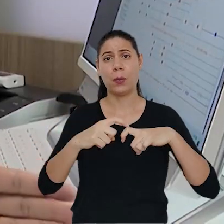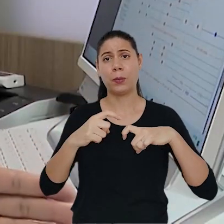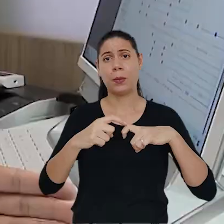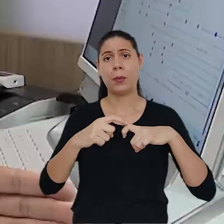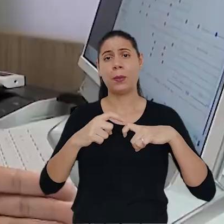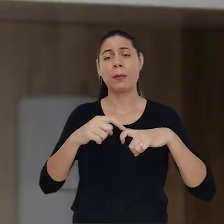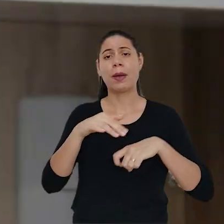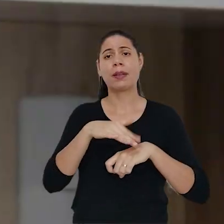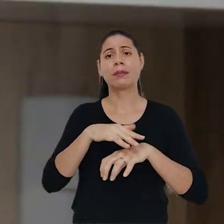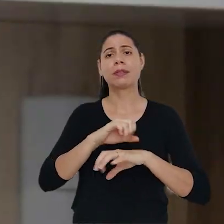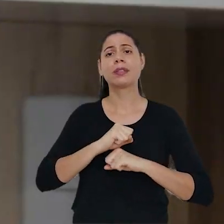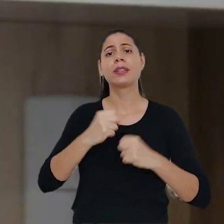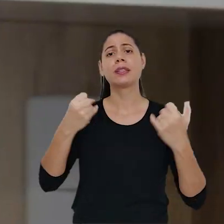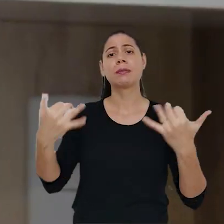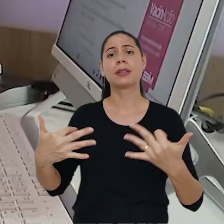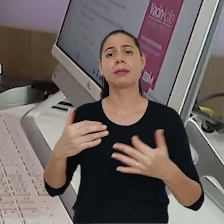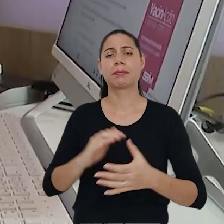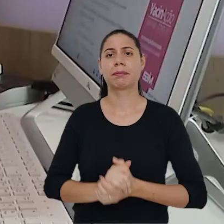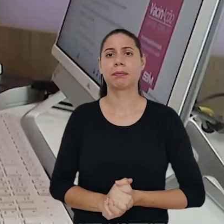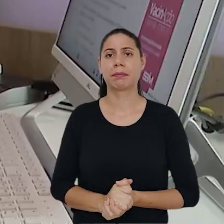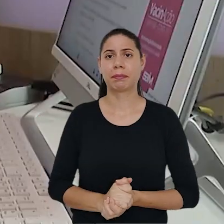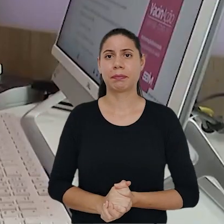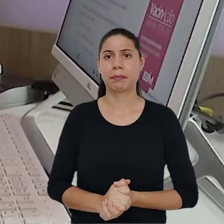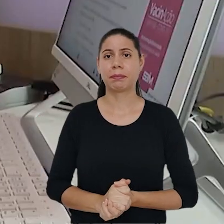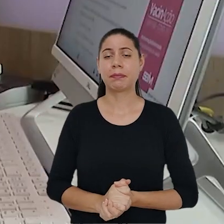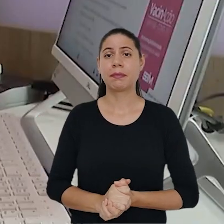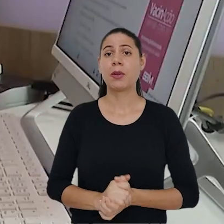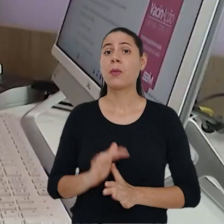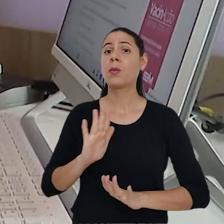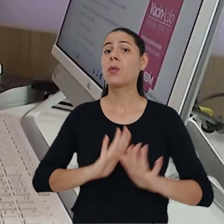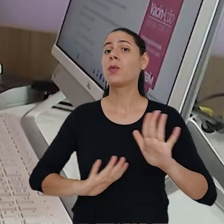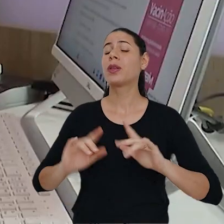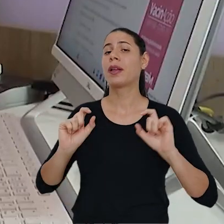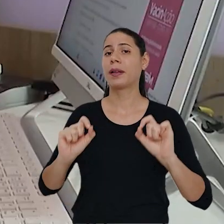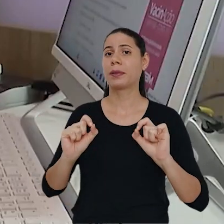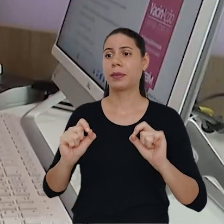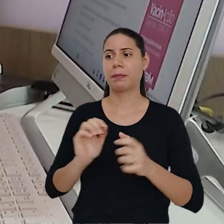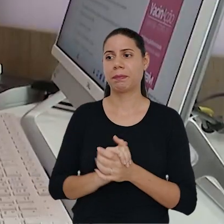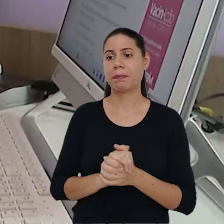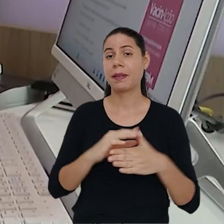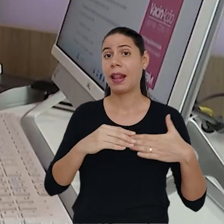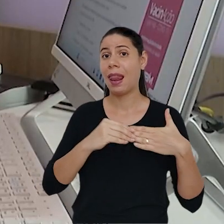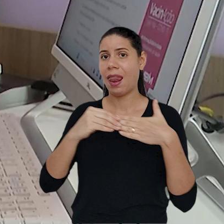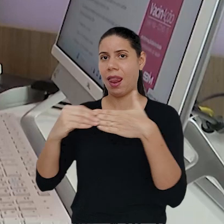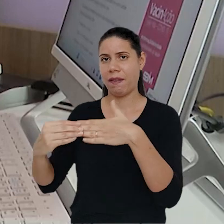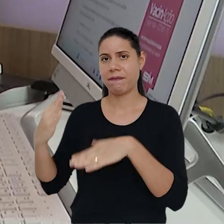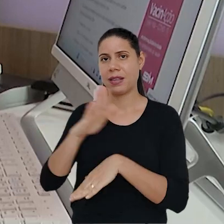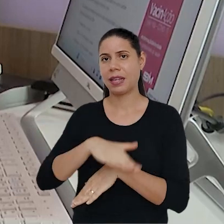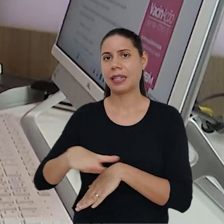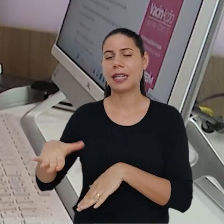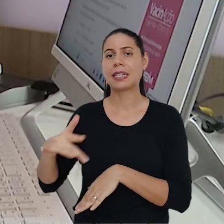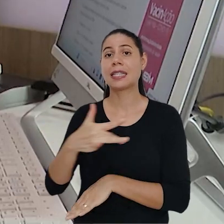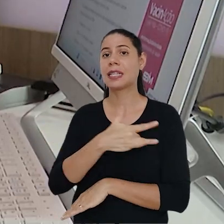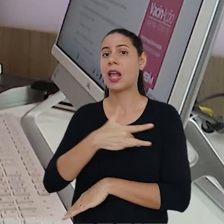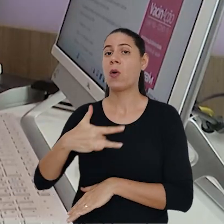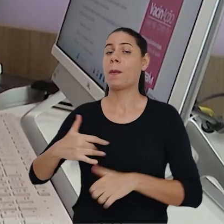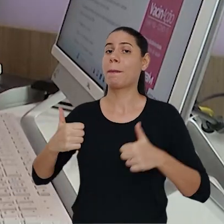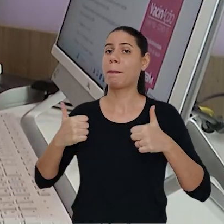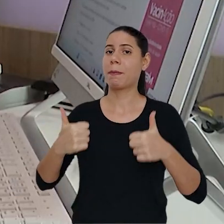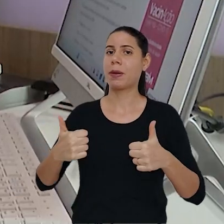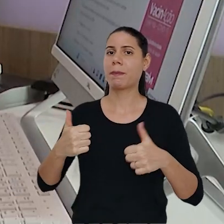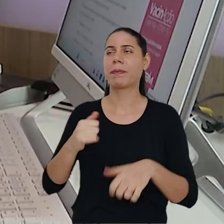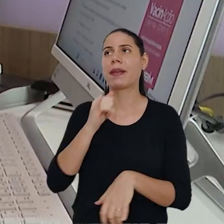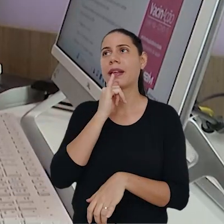médico infectologista Wesley Júnior. O meu cuidado sempre é tentar levar a criança saudável. O que nós queremos